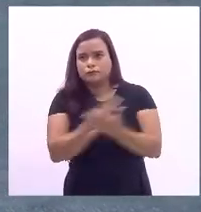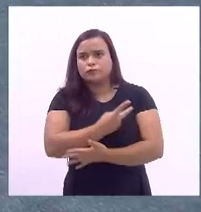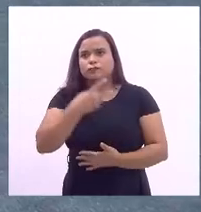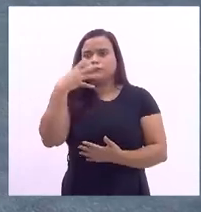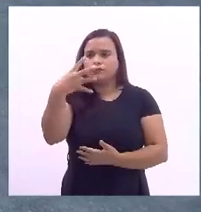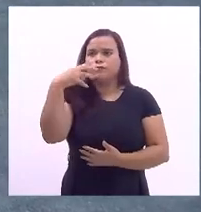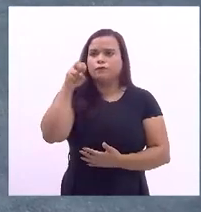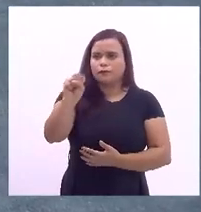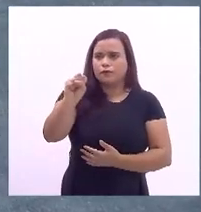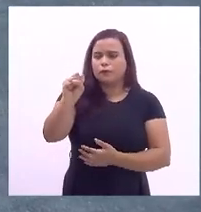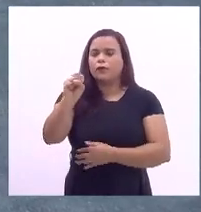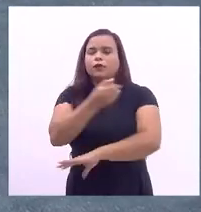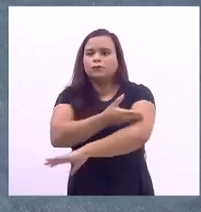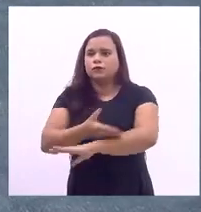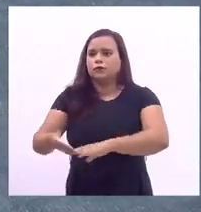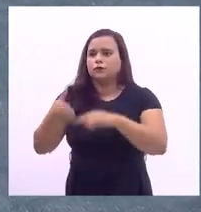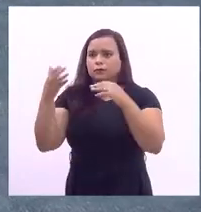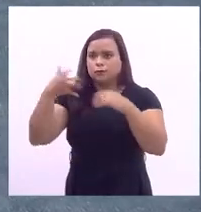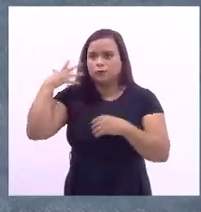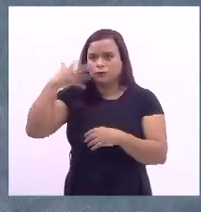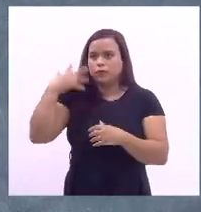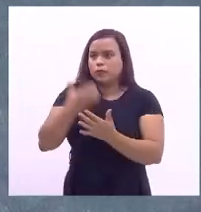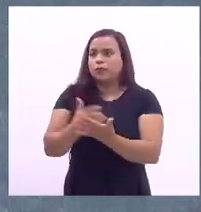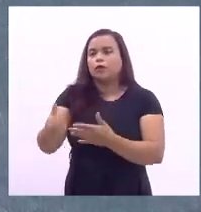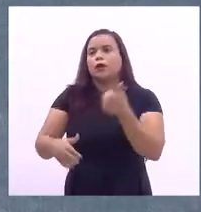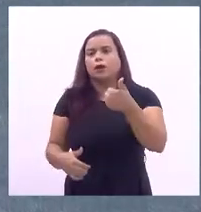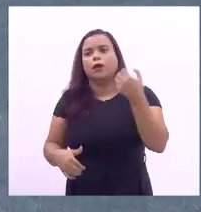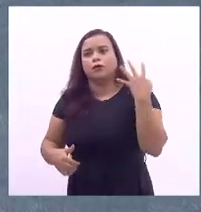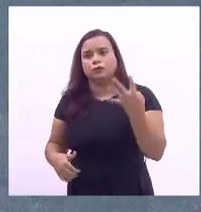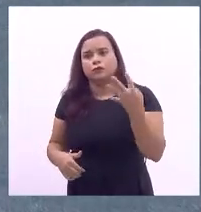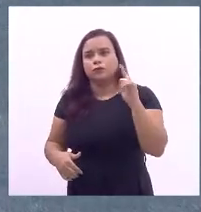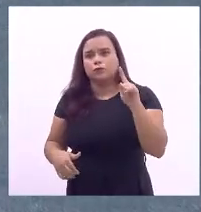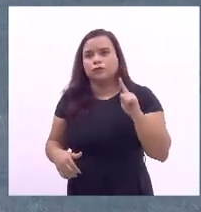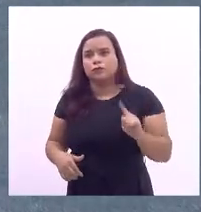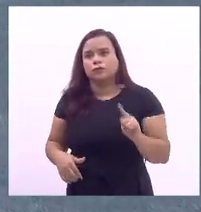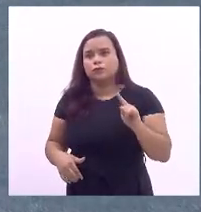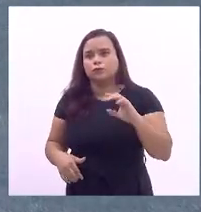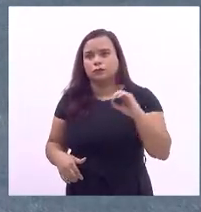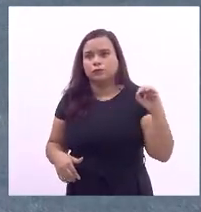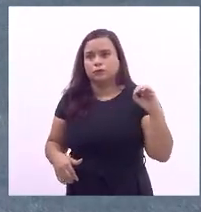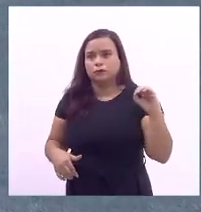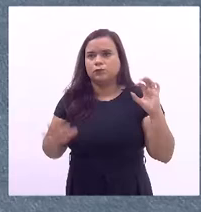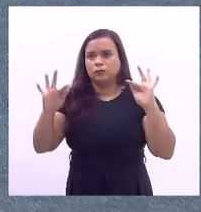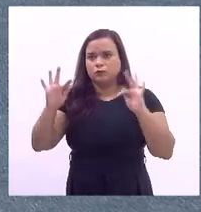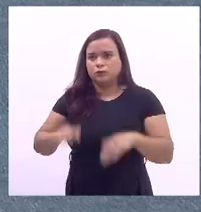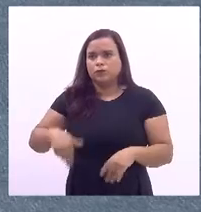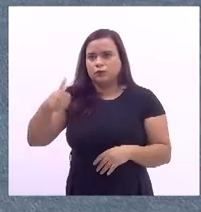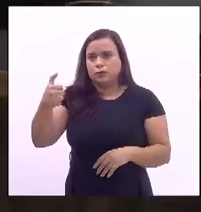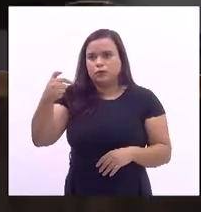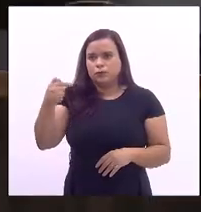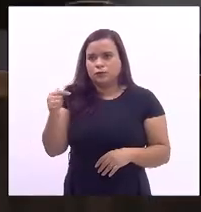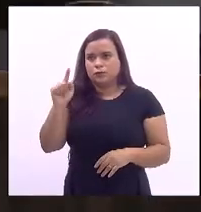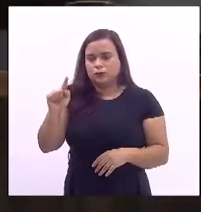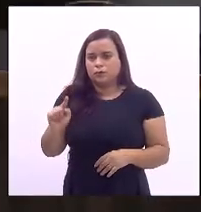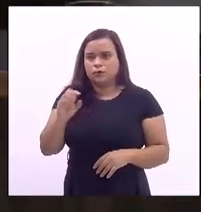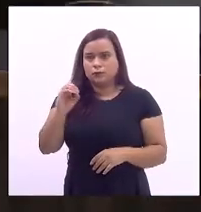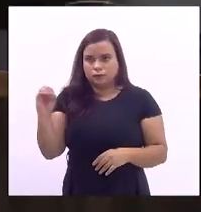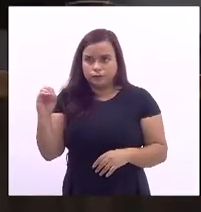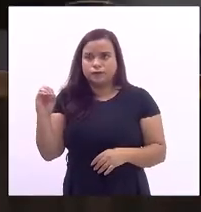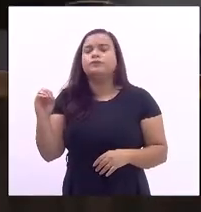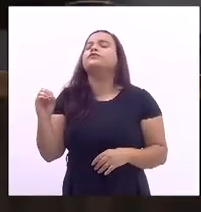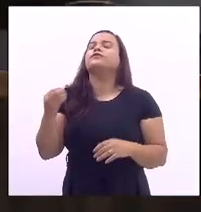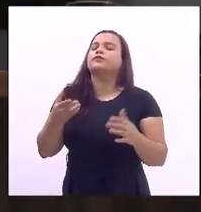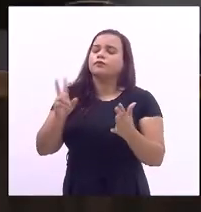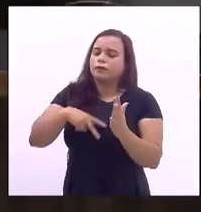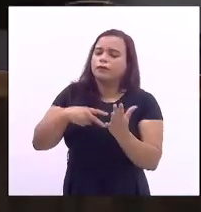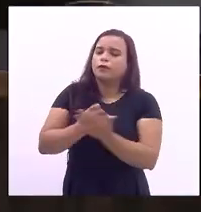48ª sessão ordinária que iniciada às 14horas encerrou-se às 17horas e aprovada a